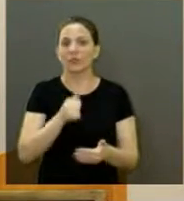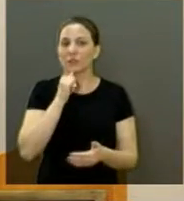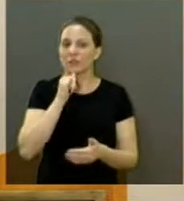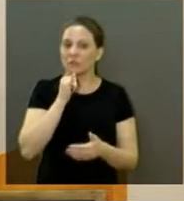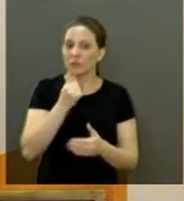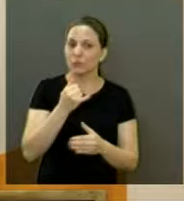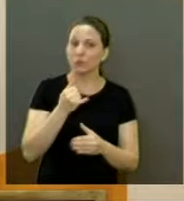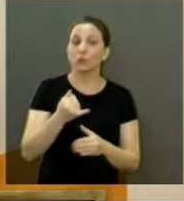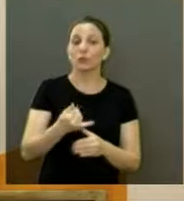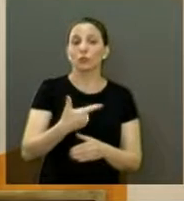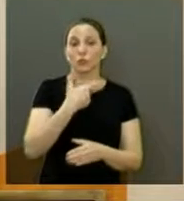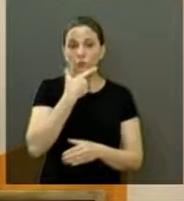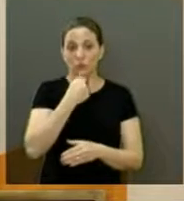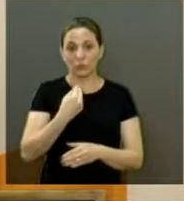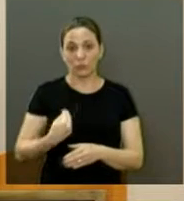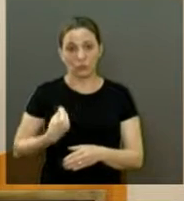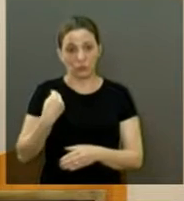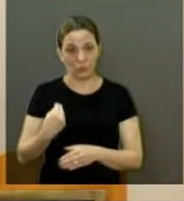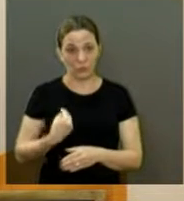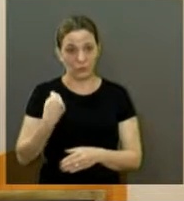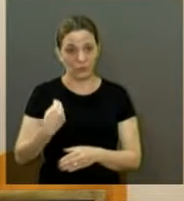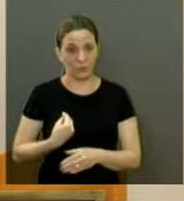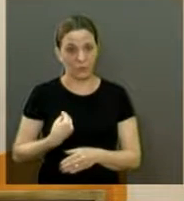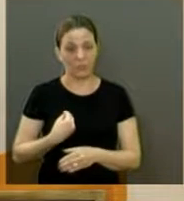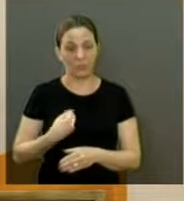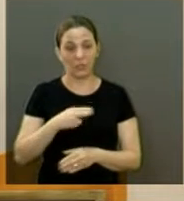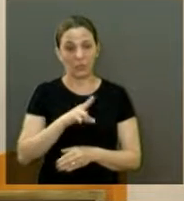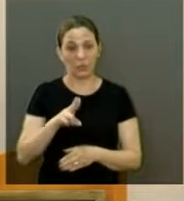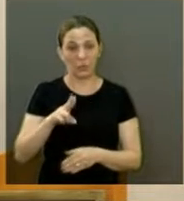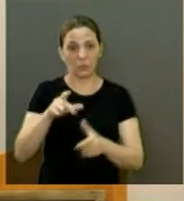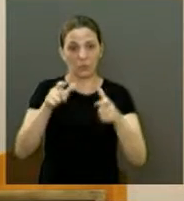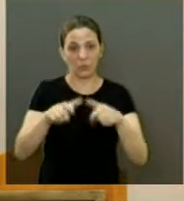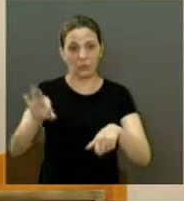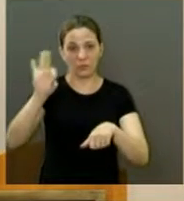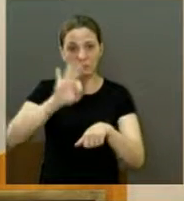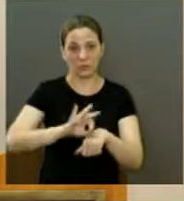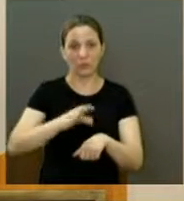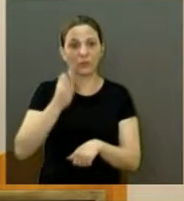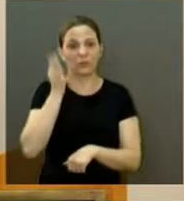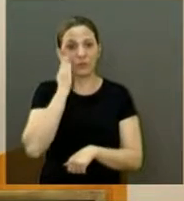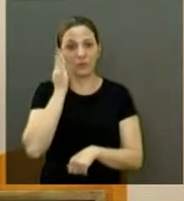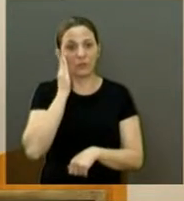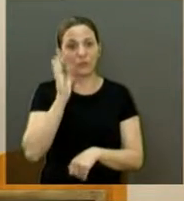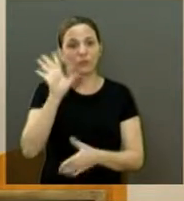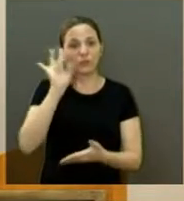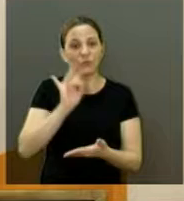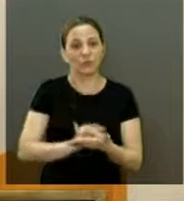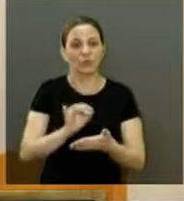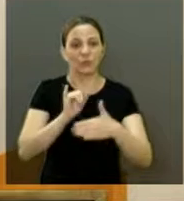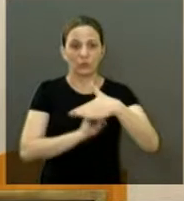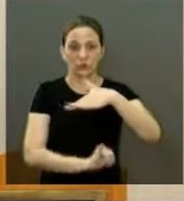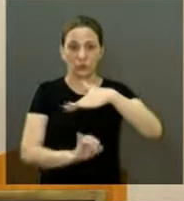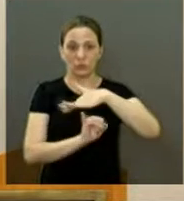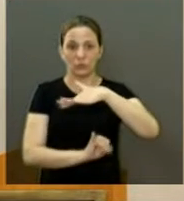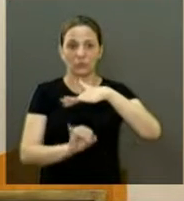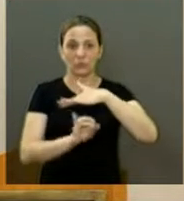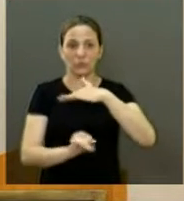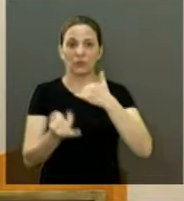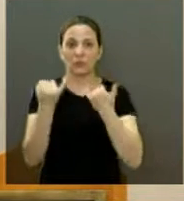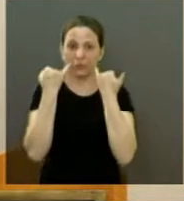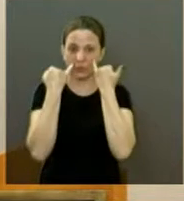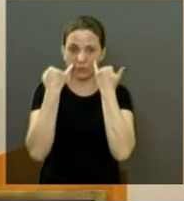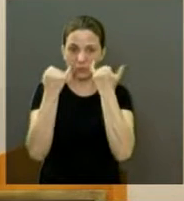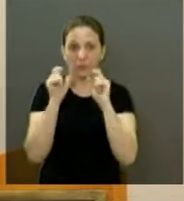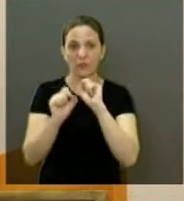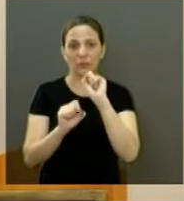vida a fim de entender a atual realidade da instituição e foi informado de que